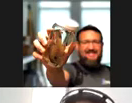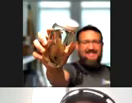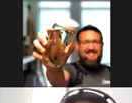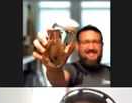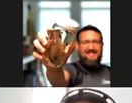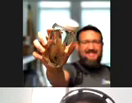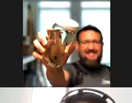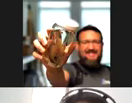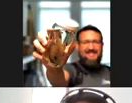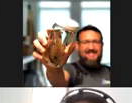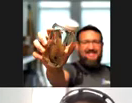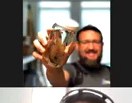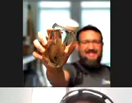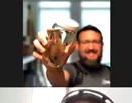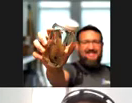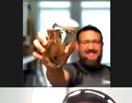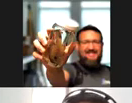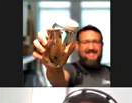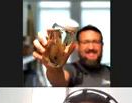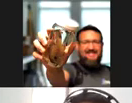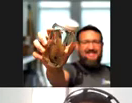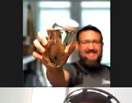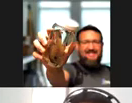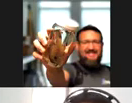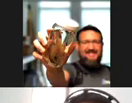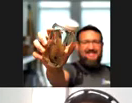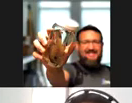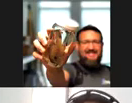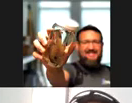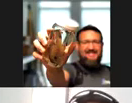Esse trabalho de 1957, o que ele fez